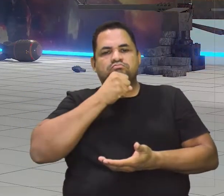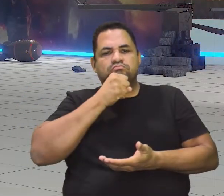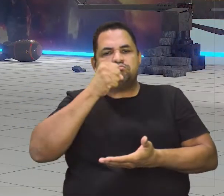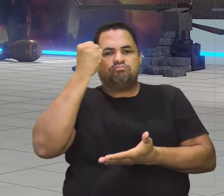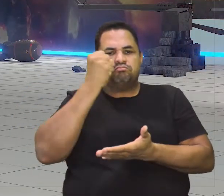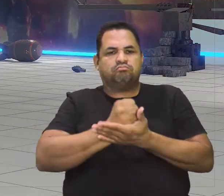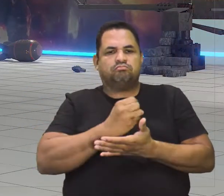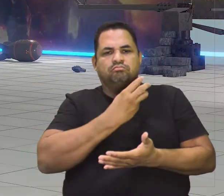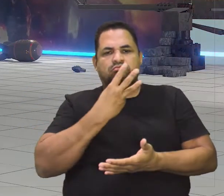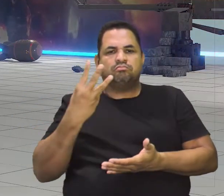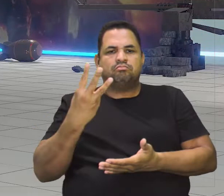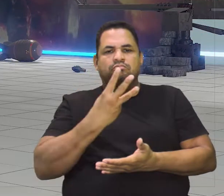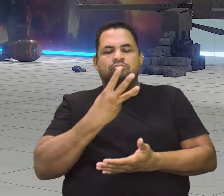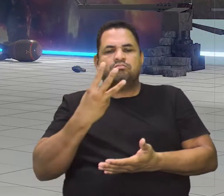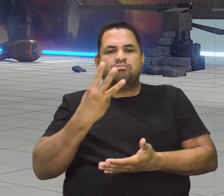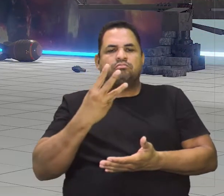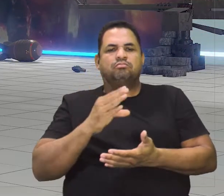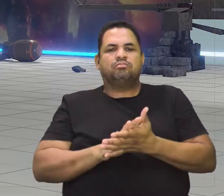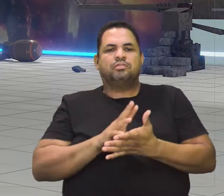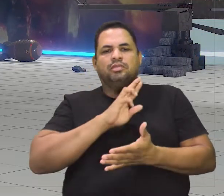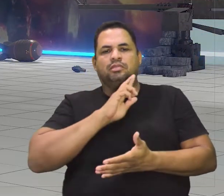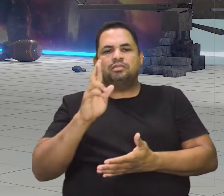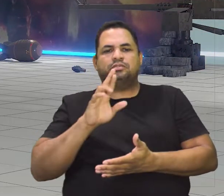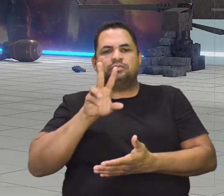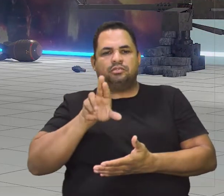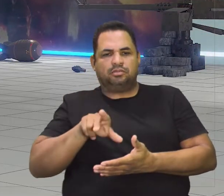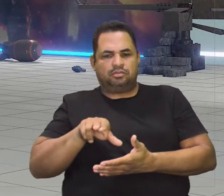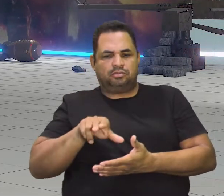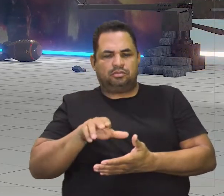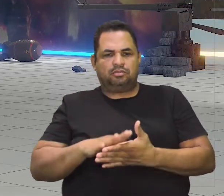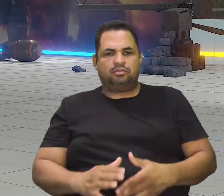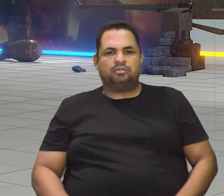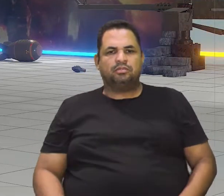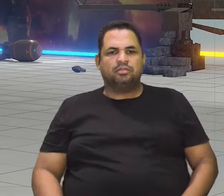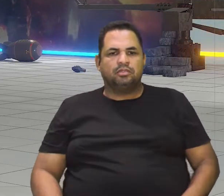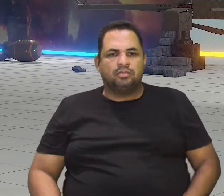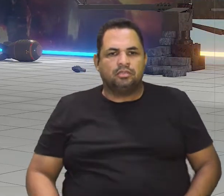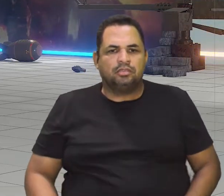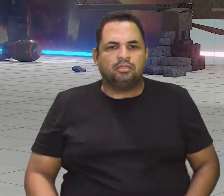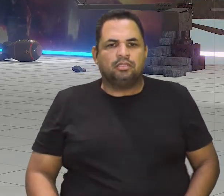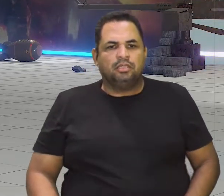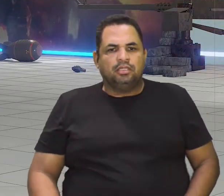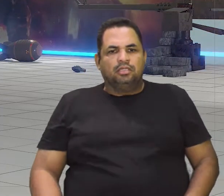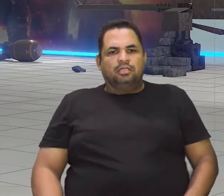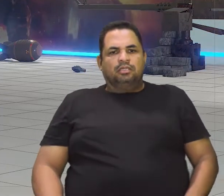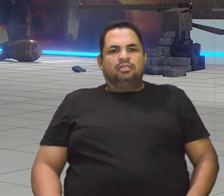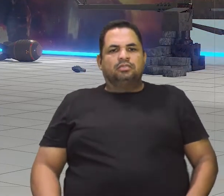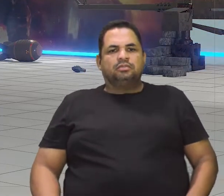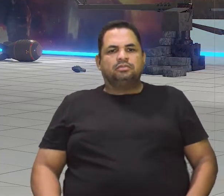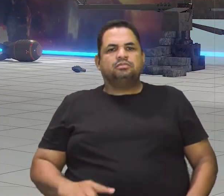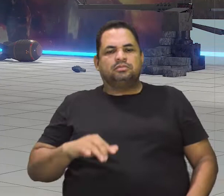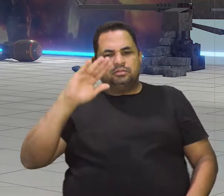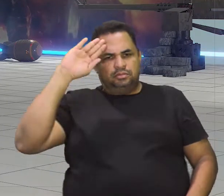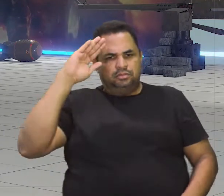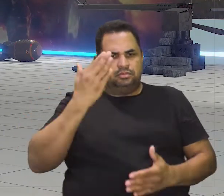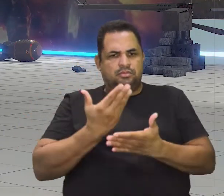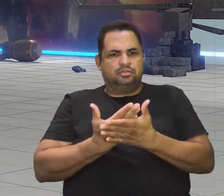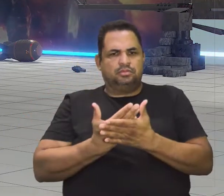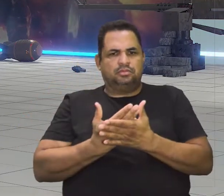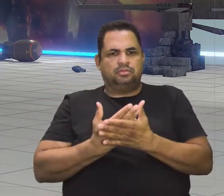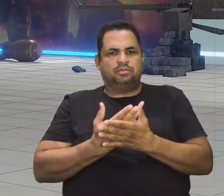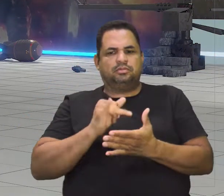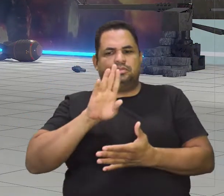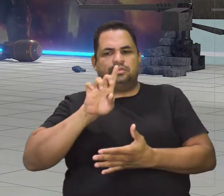São 3 religiões irmãs. Um detalhe, a gente fala sobre o Islã e tudo sobre Maomé. Vocês acreditam que o